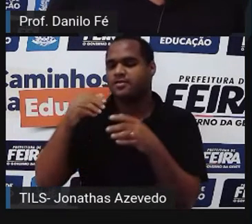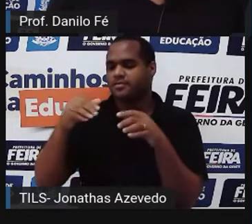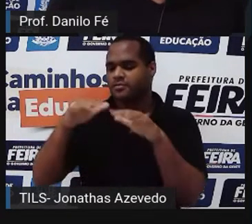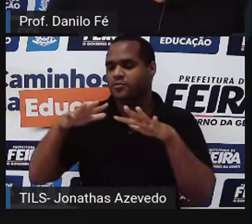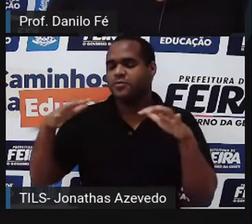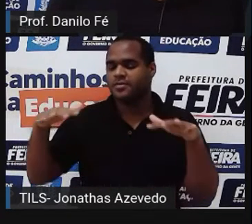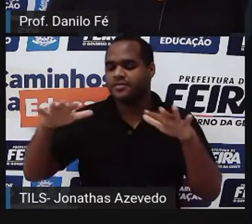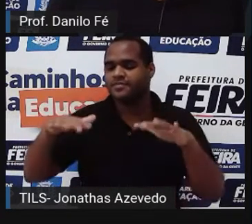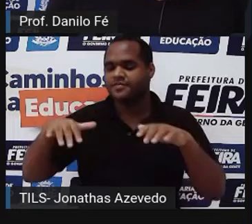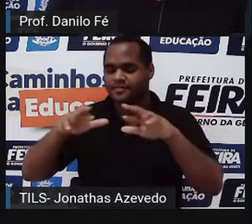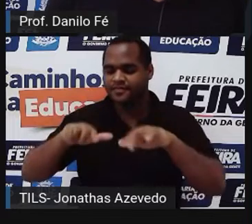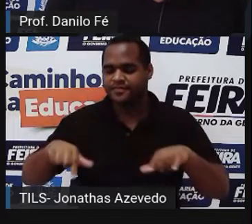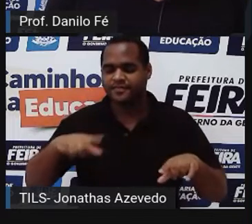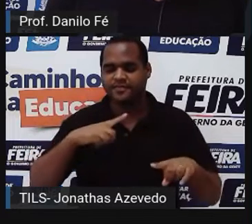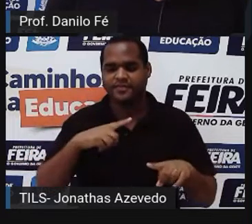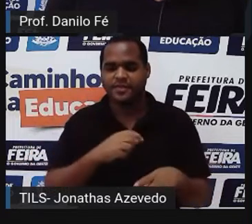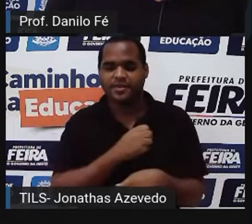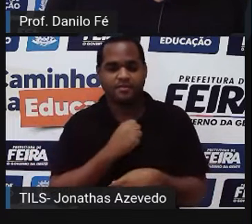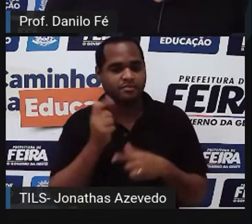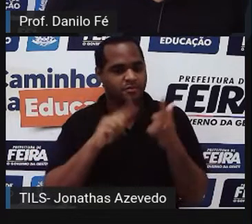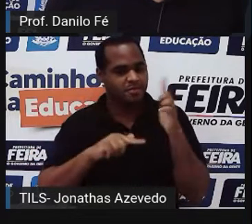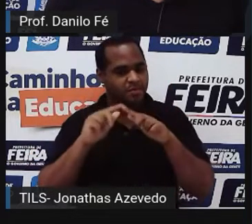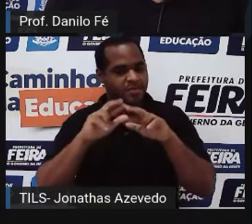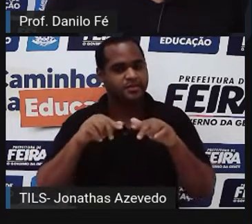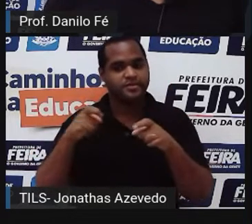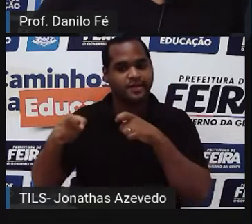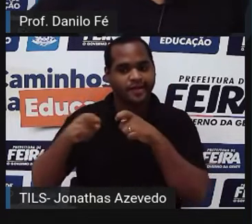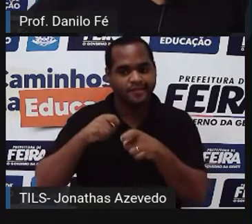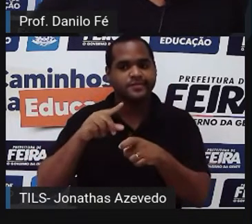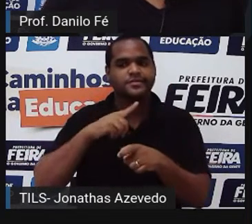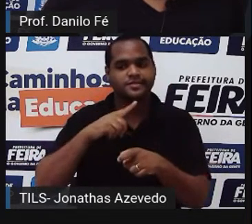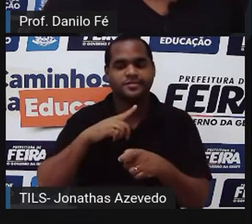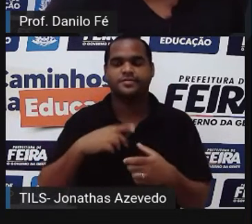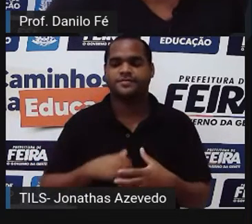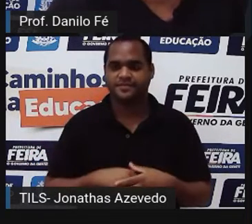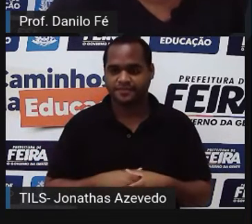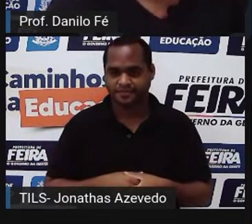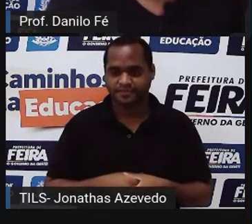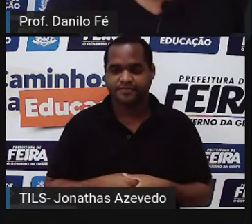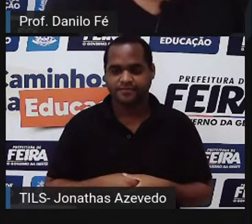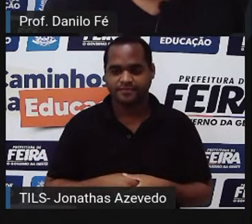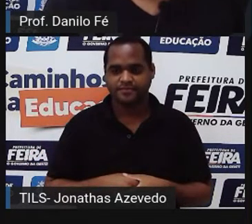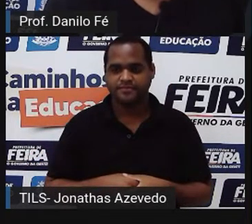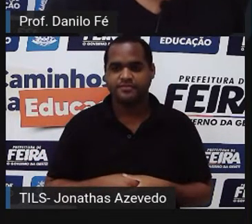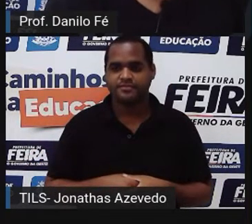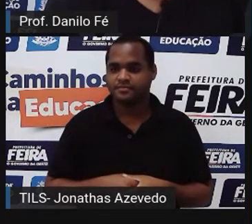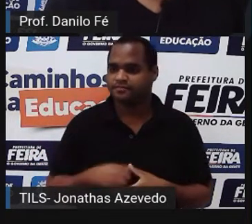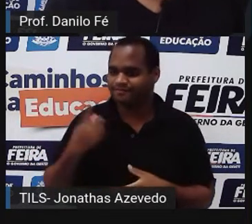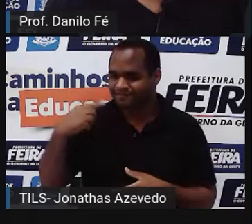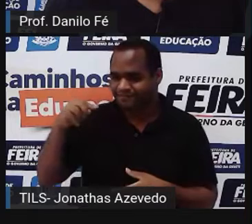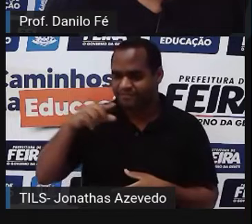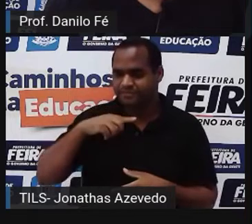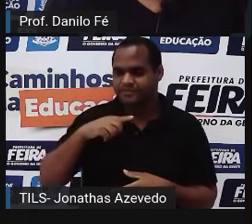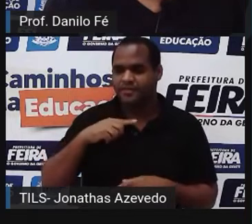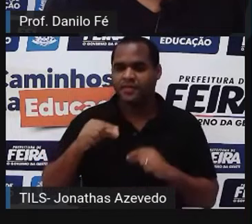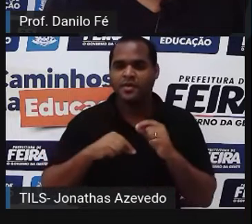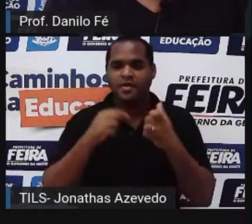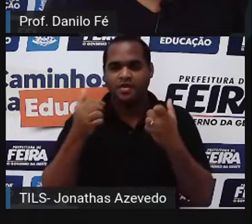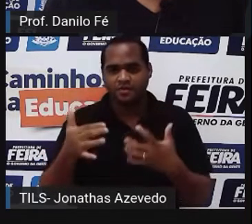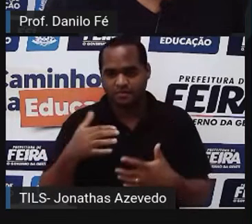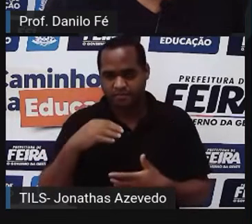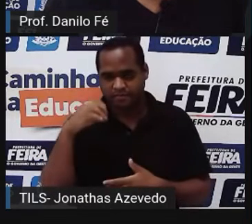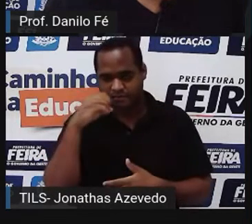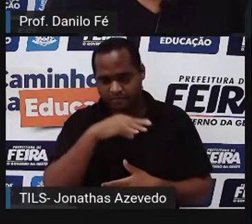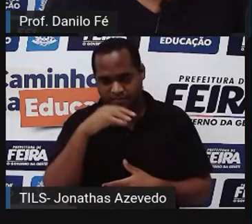guerra. Só que não foi só isso. A brutalidade que se